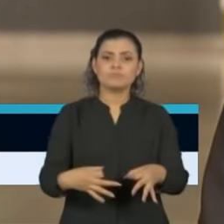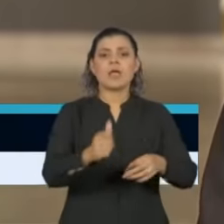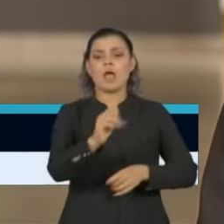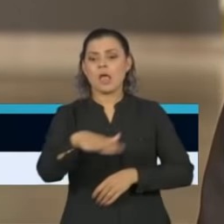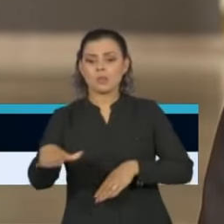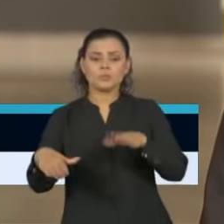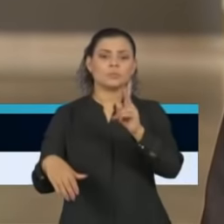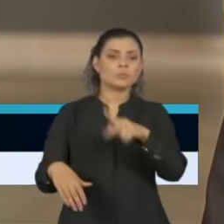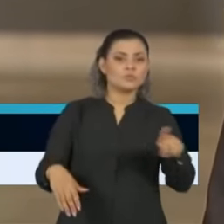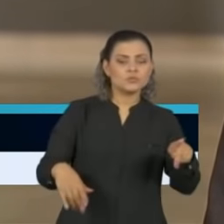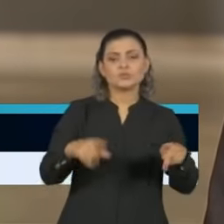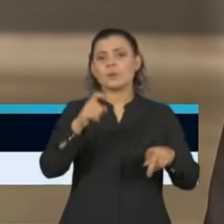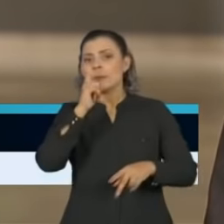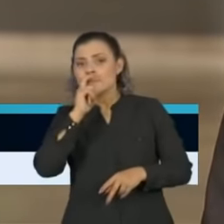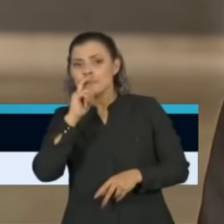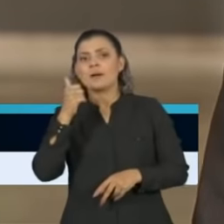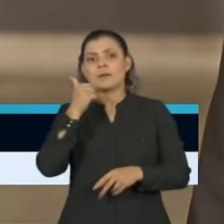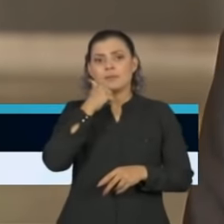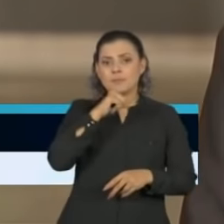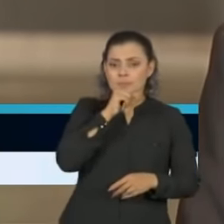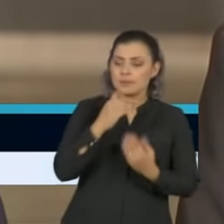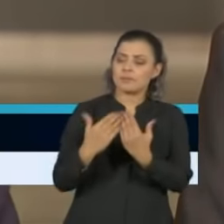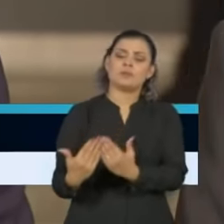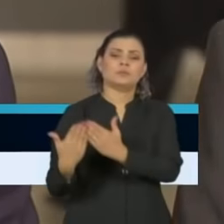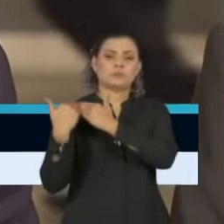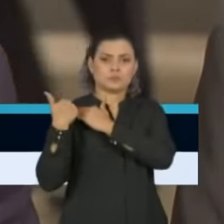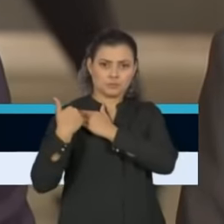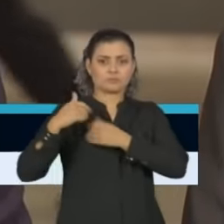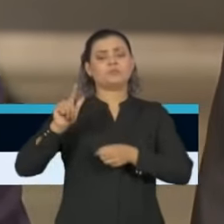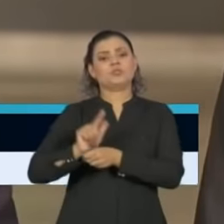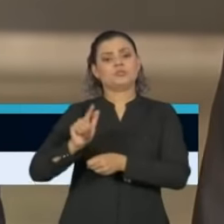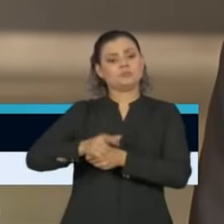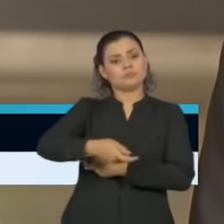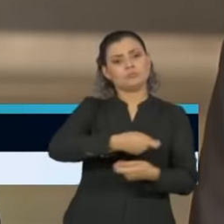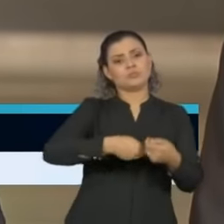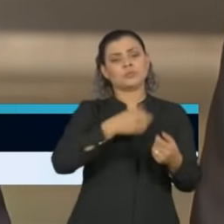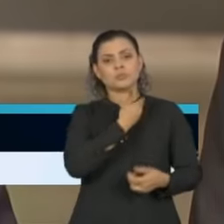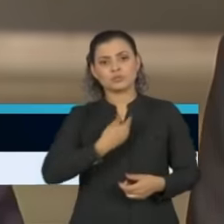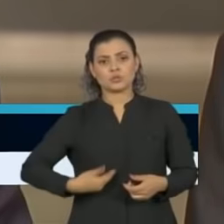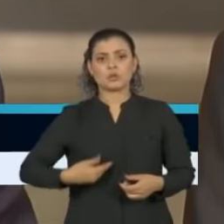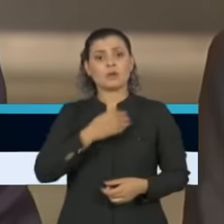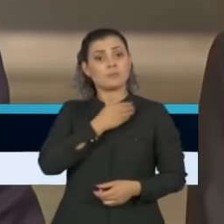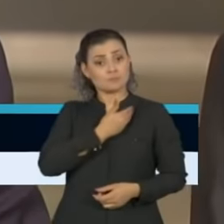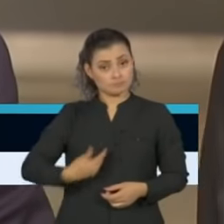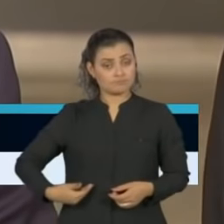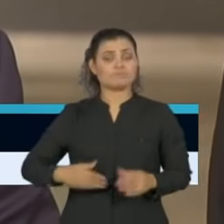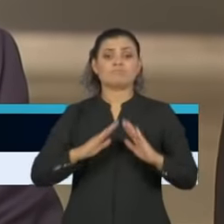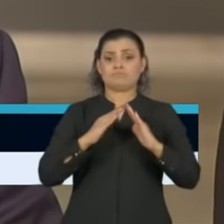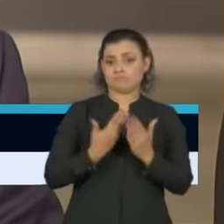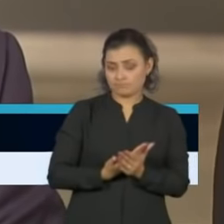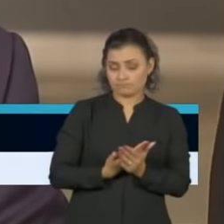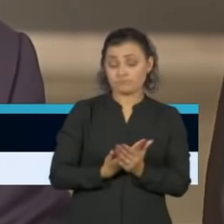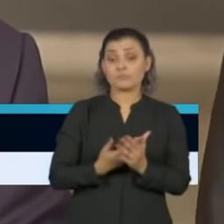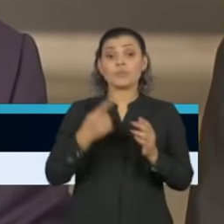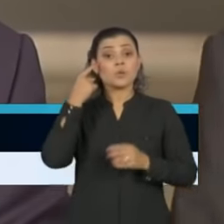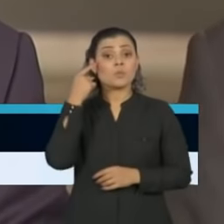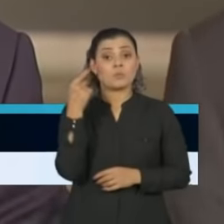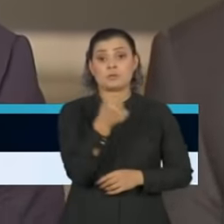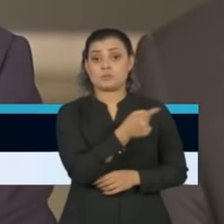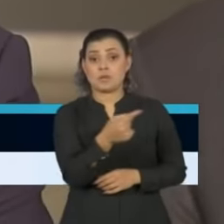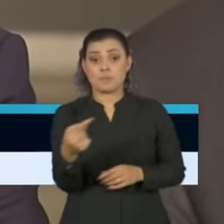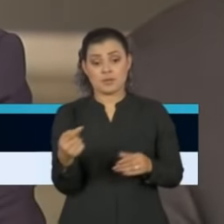alunos, pais de alunos, professores e gestores das escolas públicas estaduais. Lembrando que uma semana